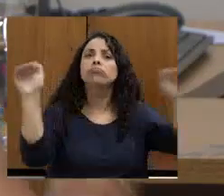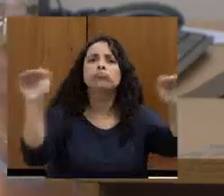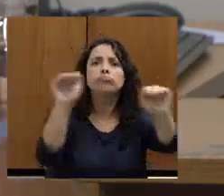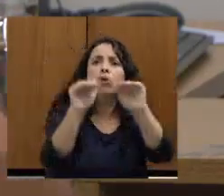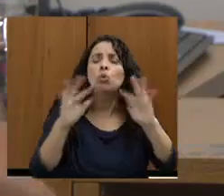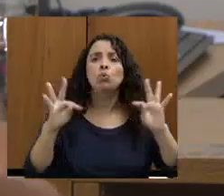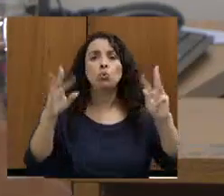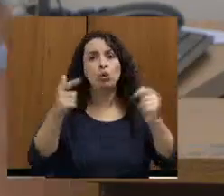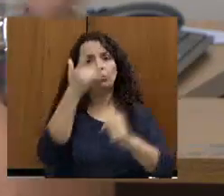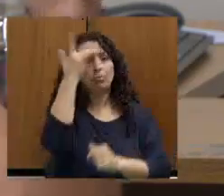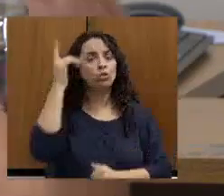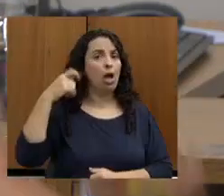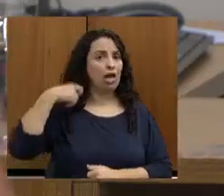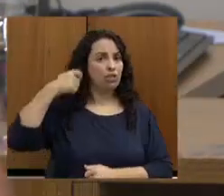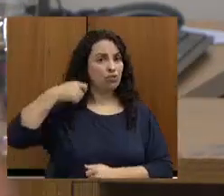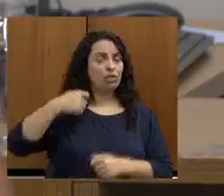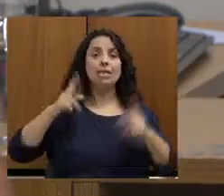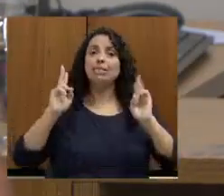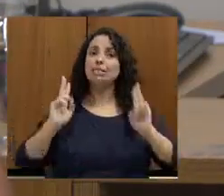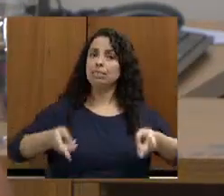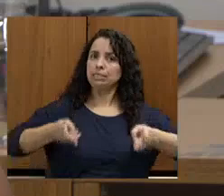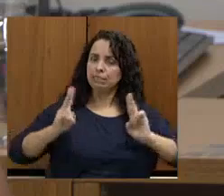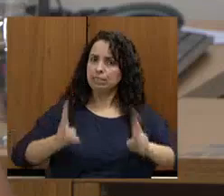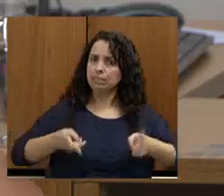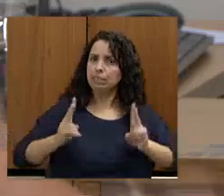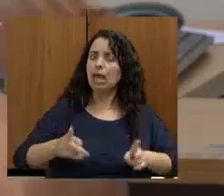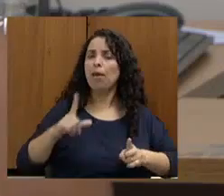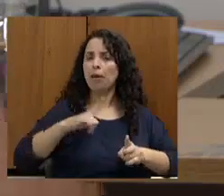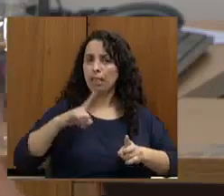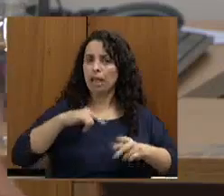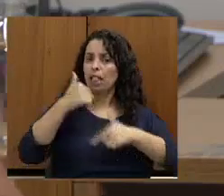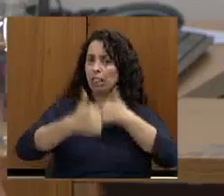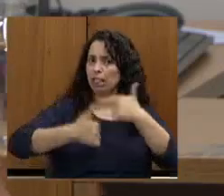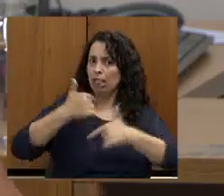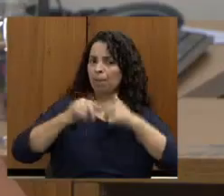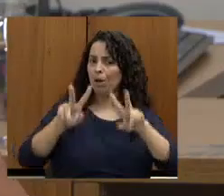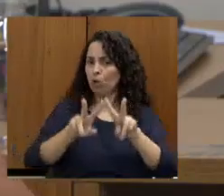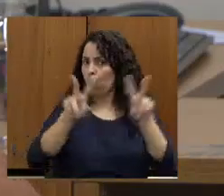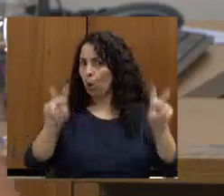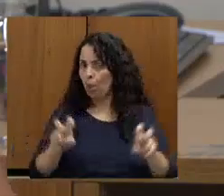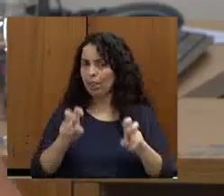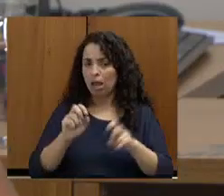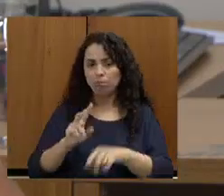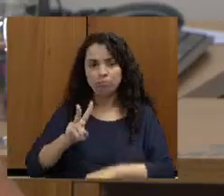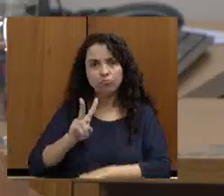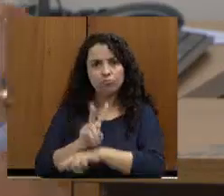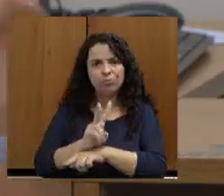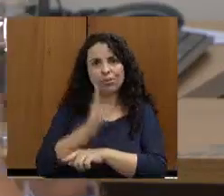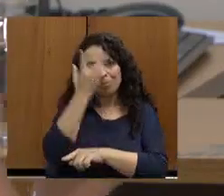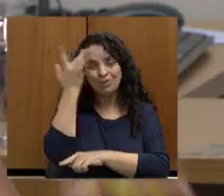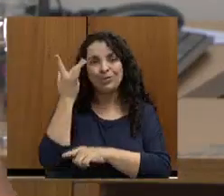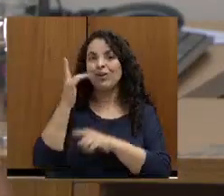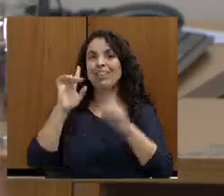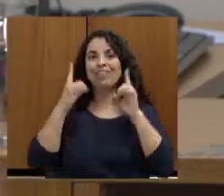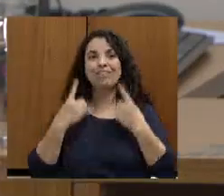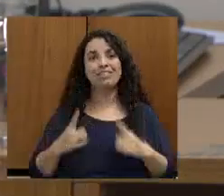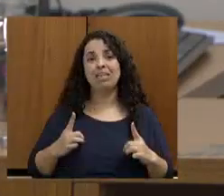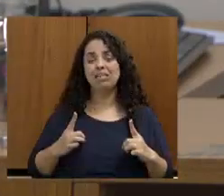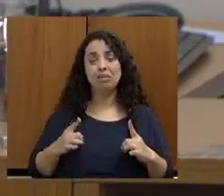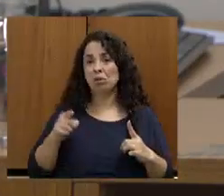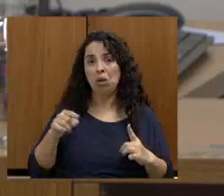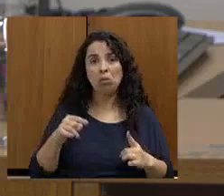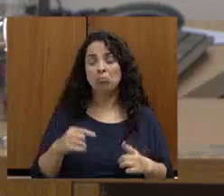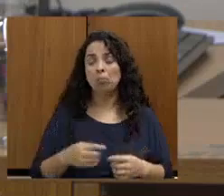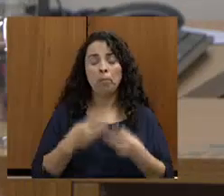que sempre atuam nas causas de pessoas com deficiência totalmente sem conhecimento, que